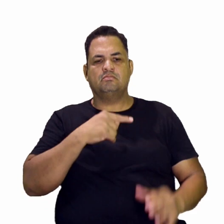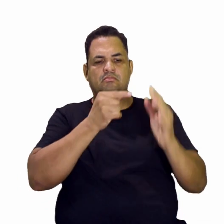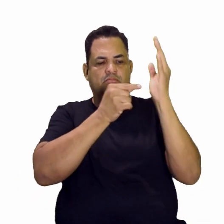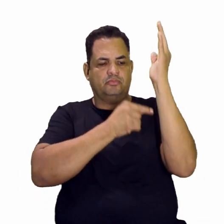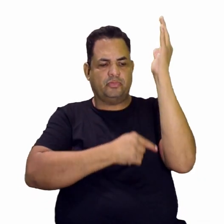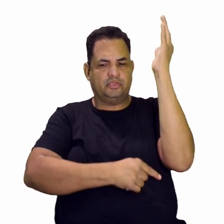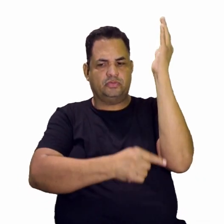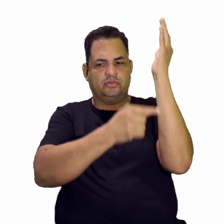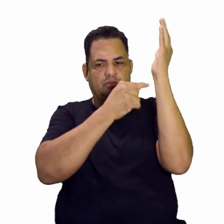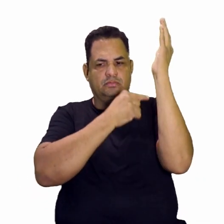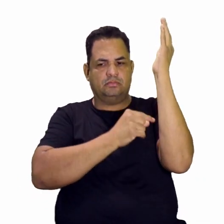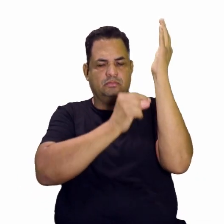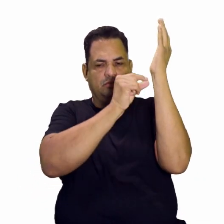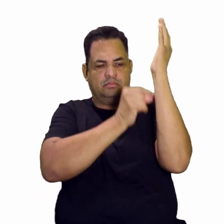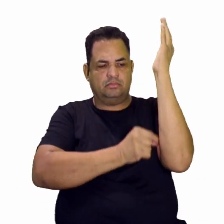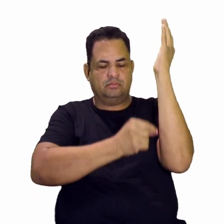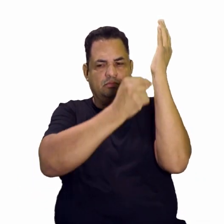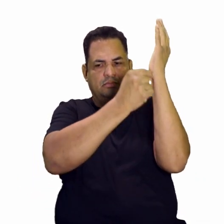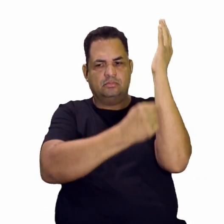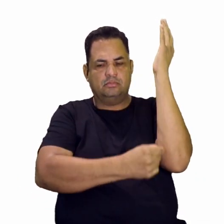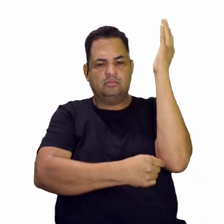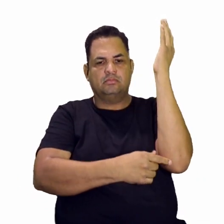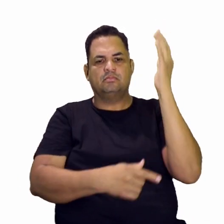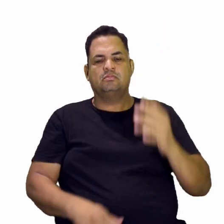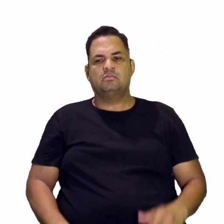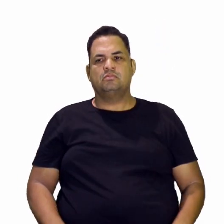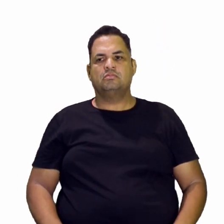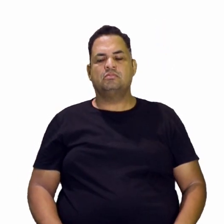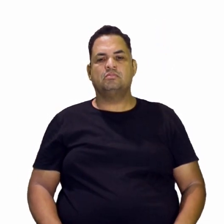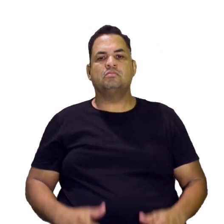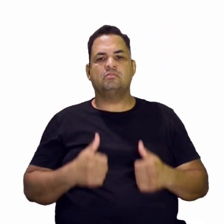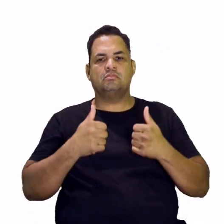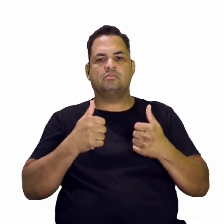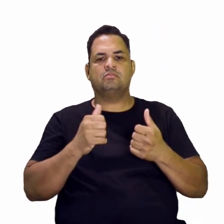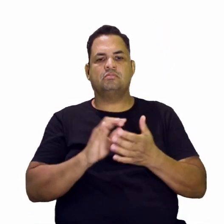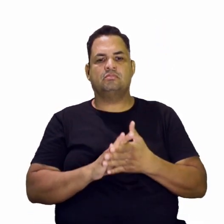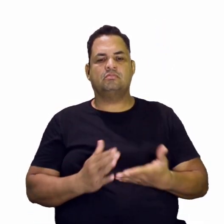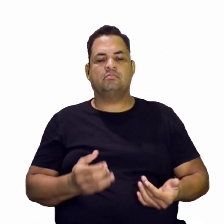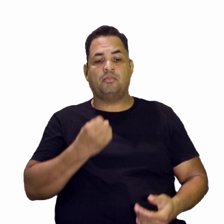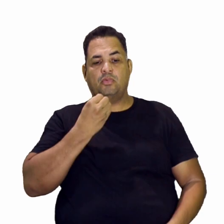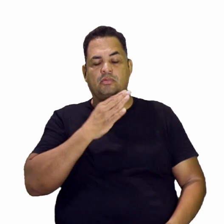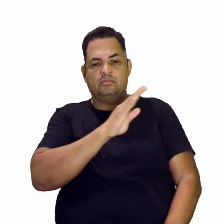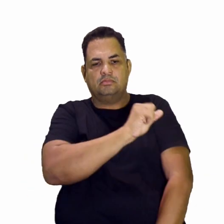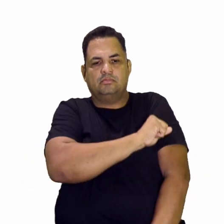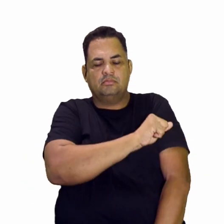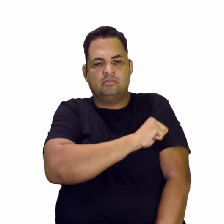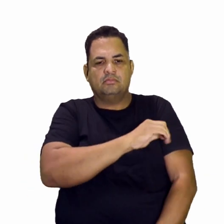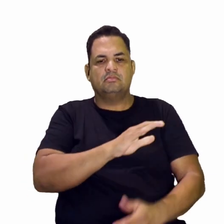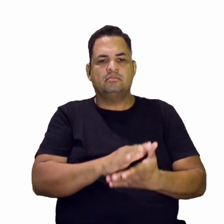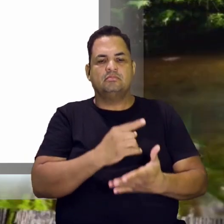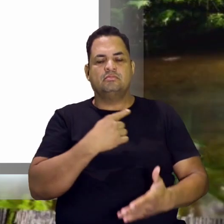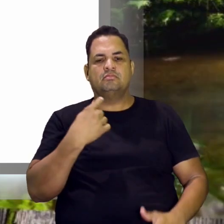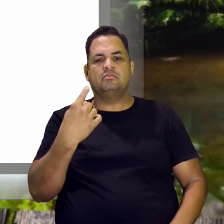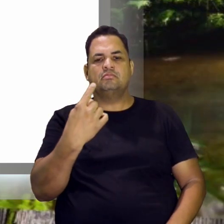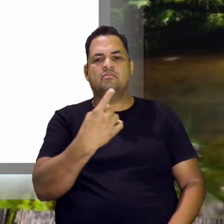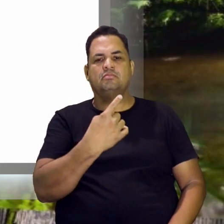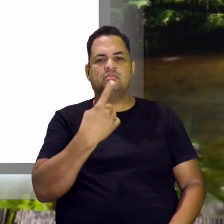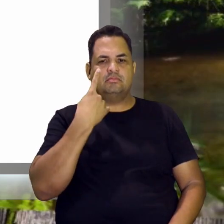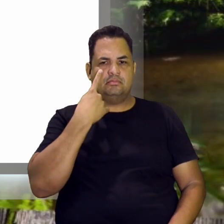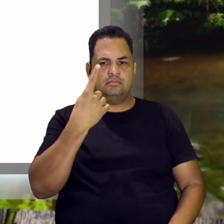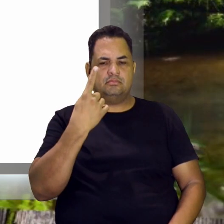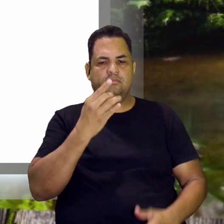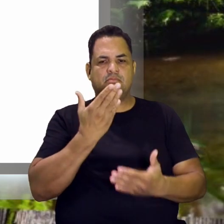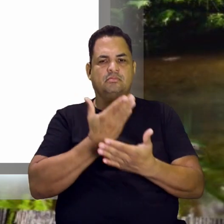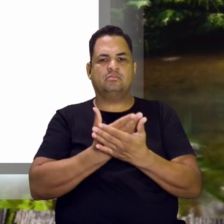vasos condutores. Por isso são chamados de vasculares. Tudo bem, galera? Então, essa foi a nossa, olha aqui, a